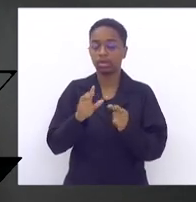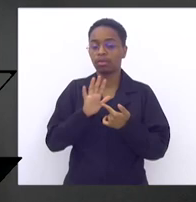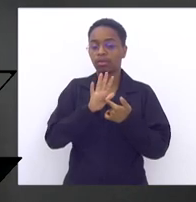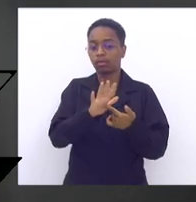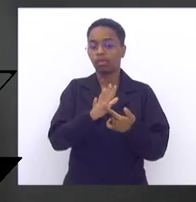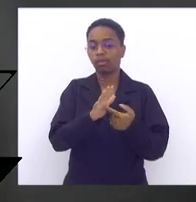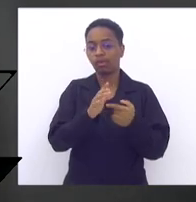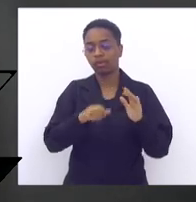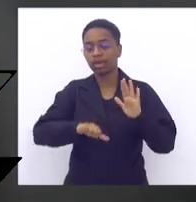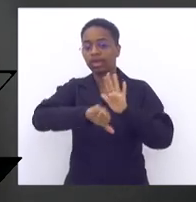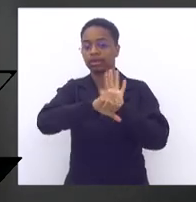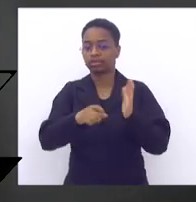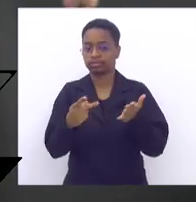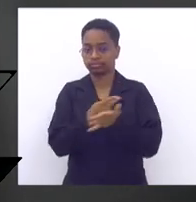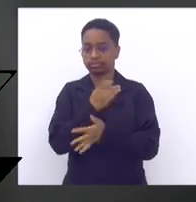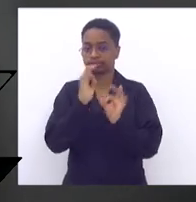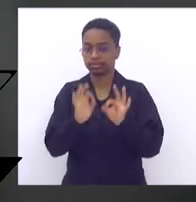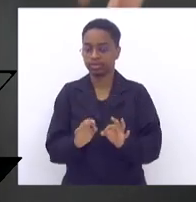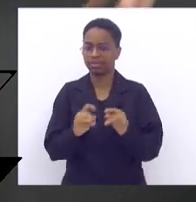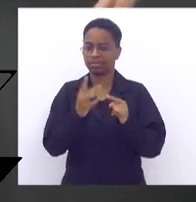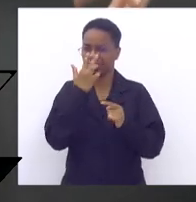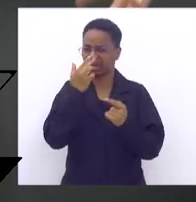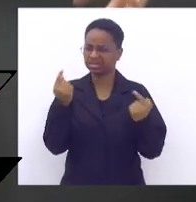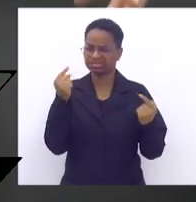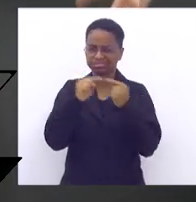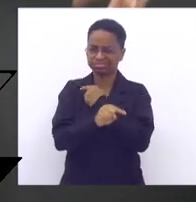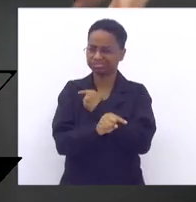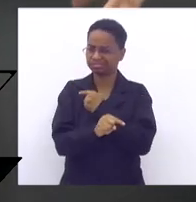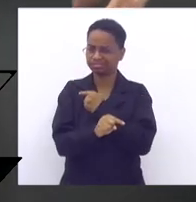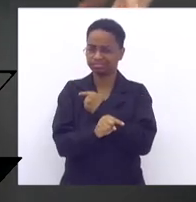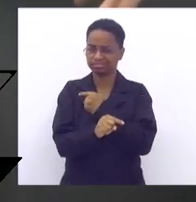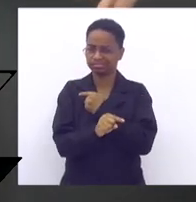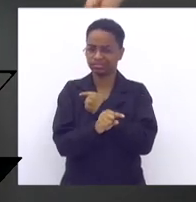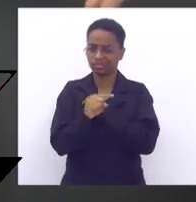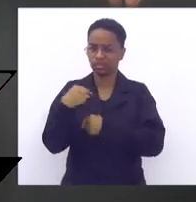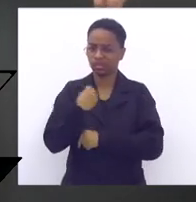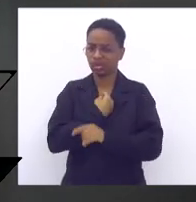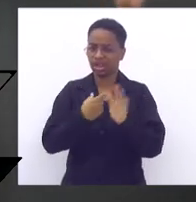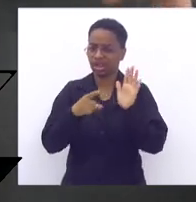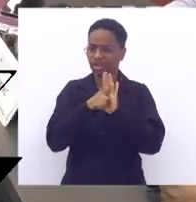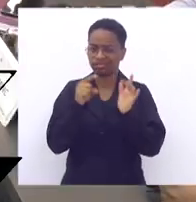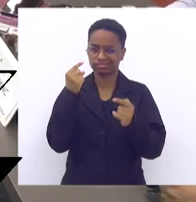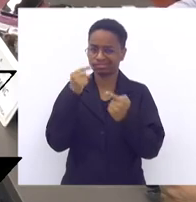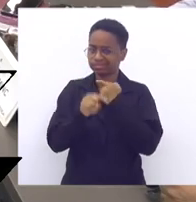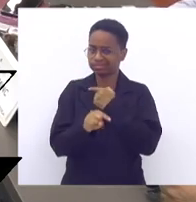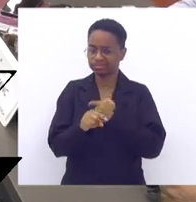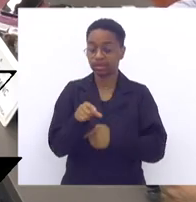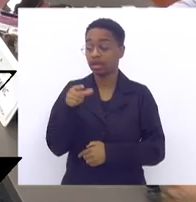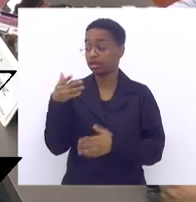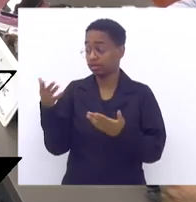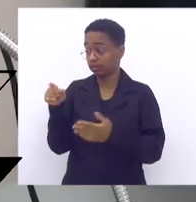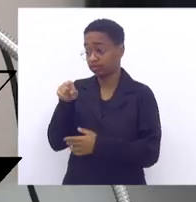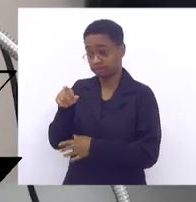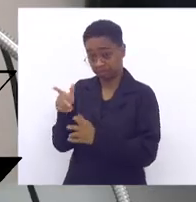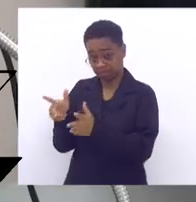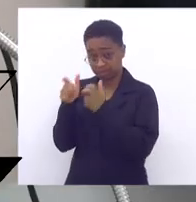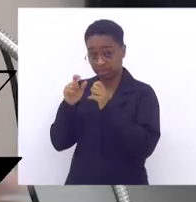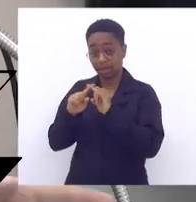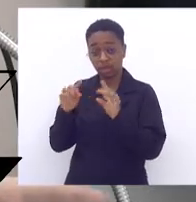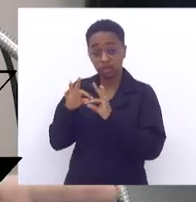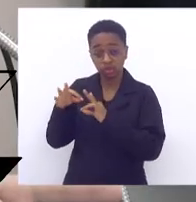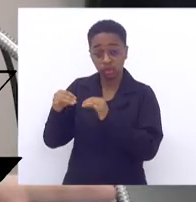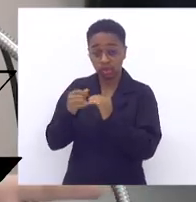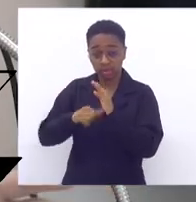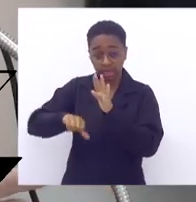erário. É contraditória a nossa legislação. E nessa leitura de Vossa Excelência, nem todo crime contra o erário